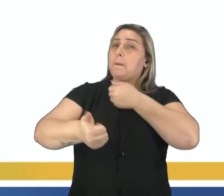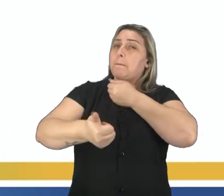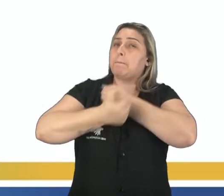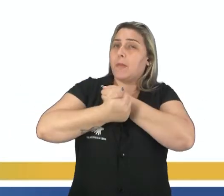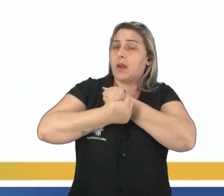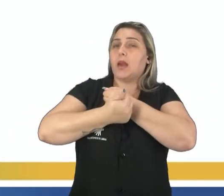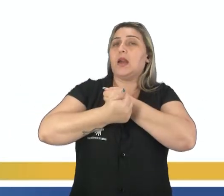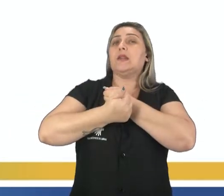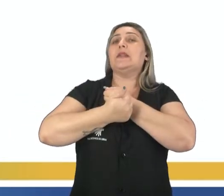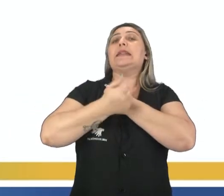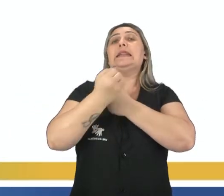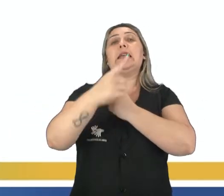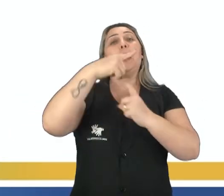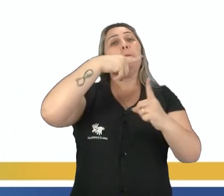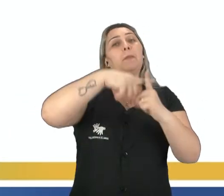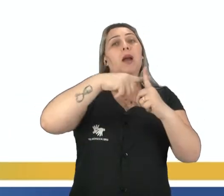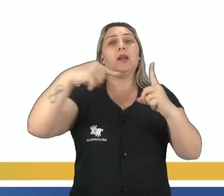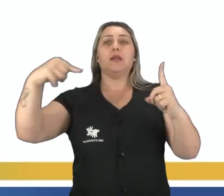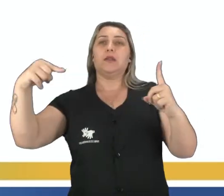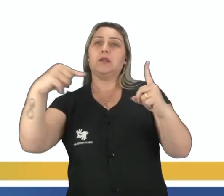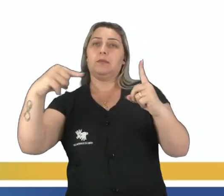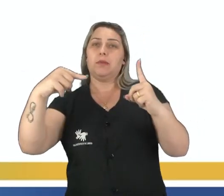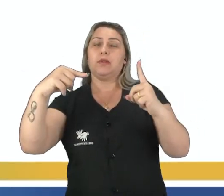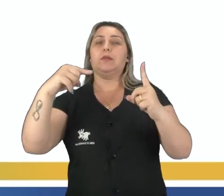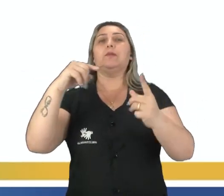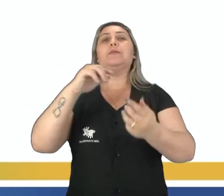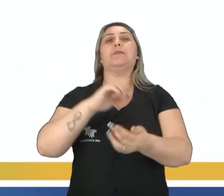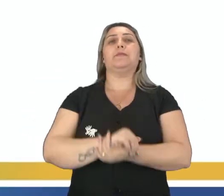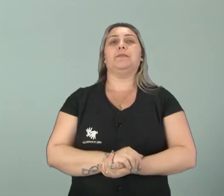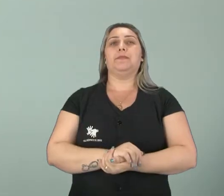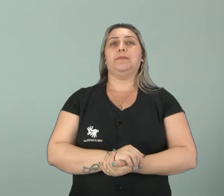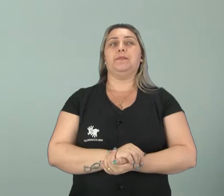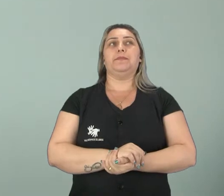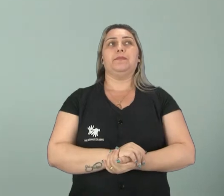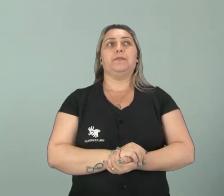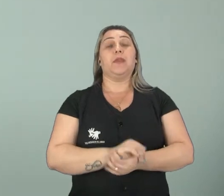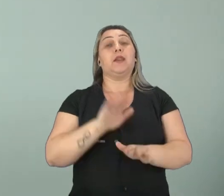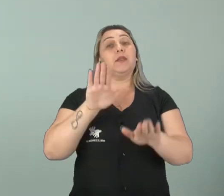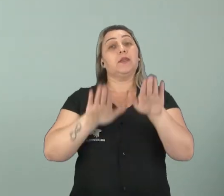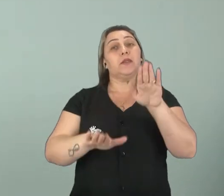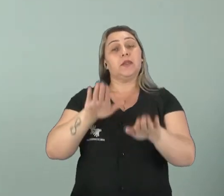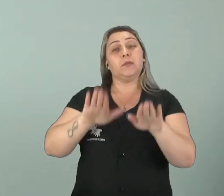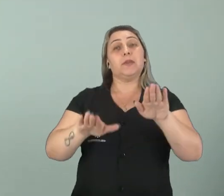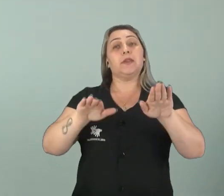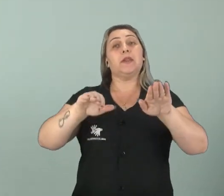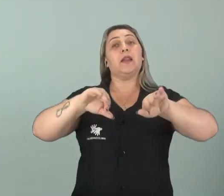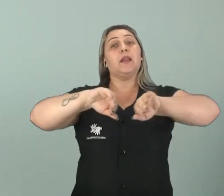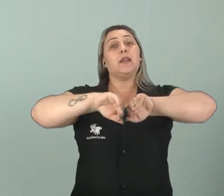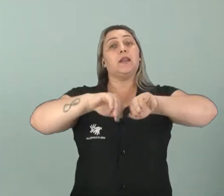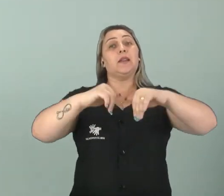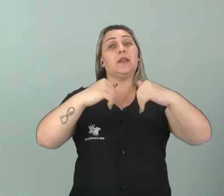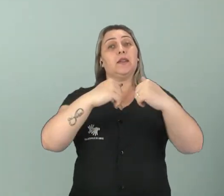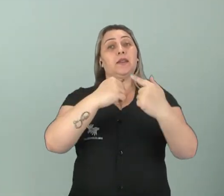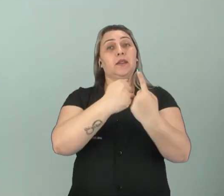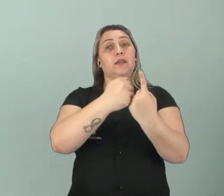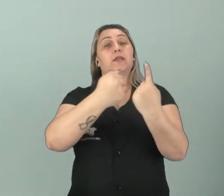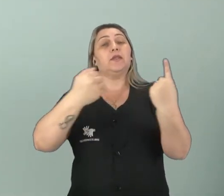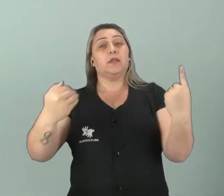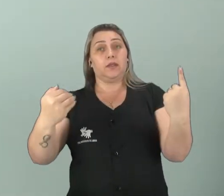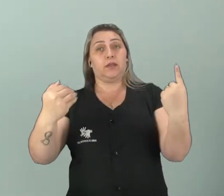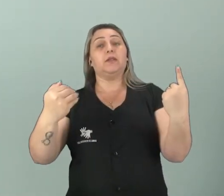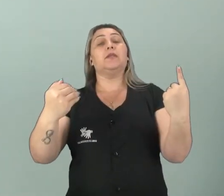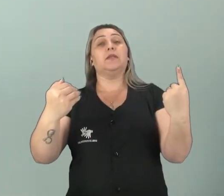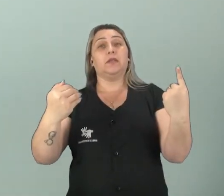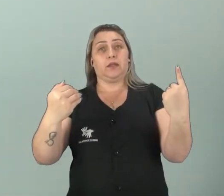aproximarem, atrair-se, ou eles tendem a distanciarem, repelir-se. Isso vai depender, por exemplo, da distância em que eles estão, vai depender